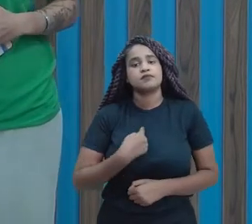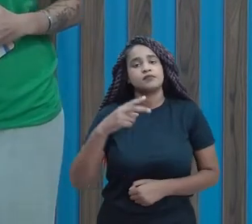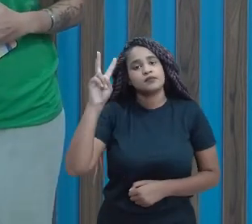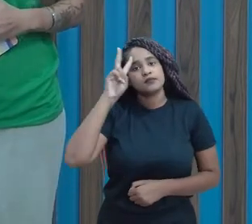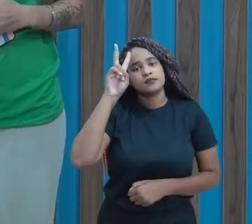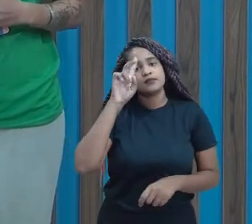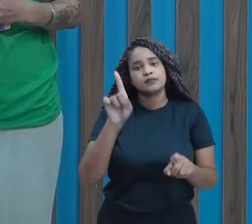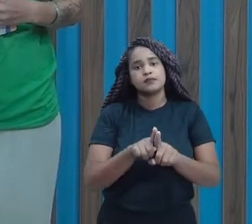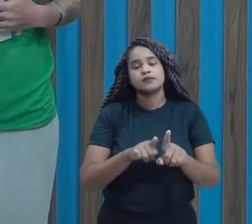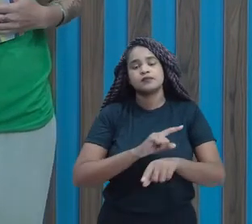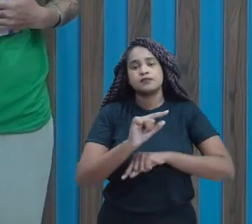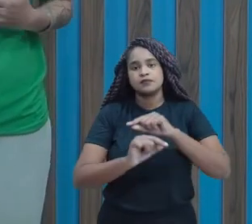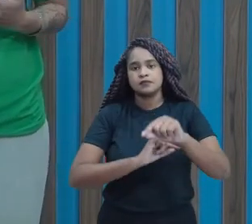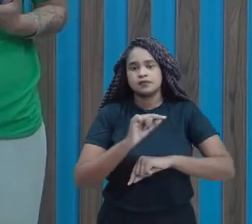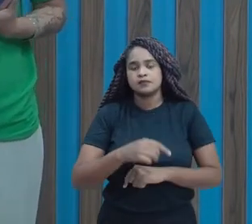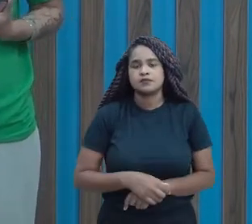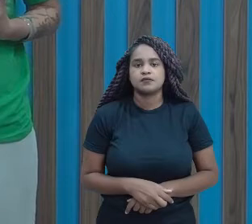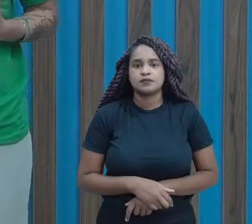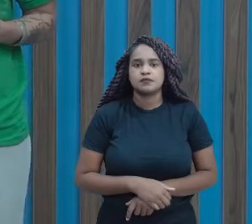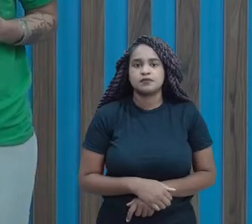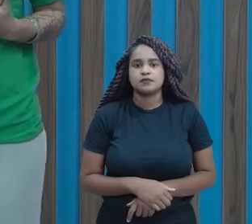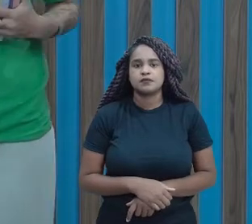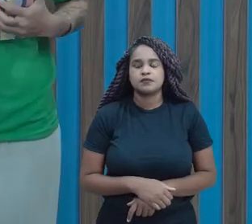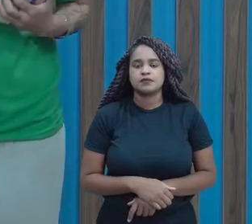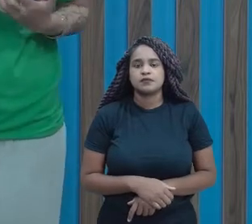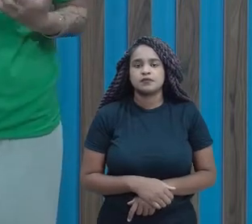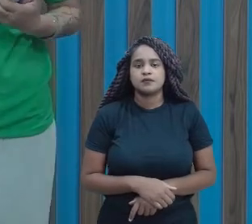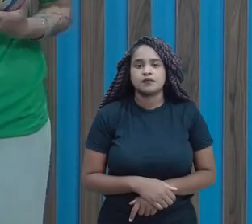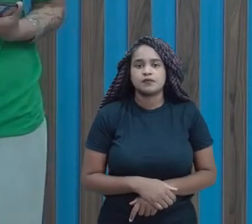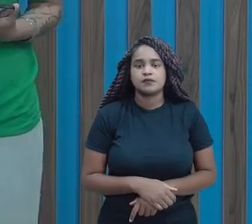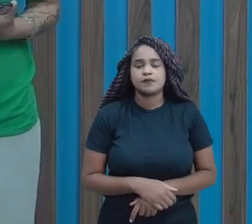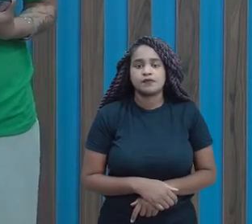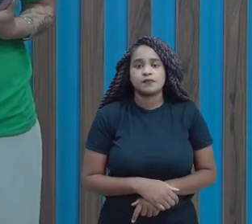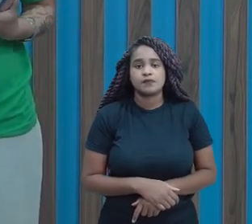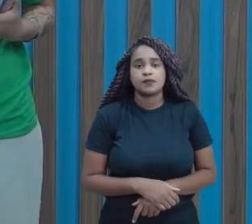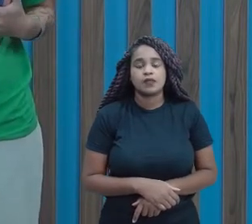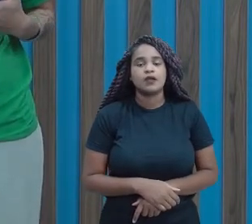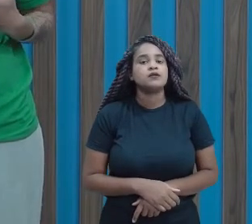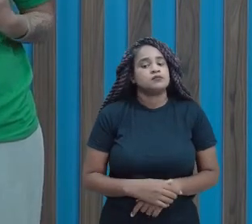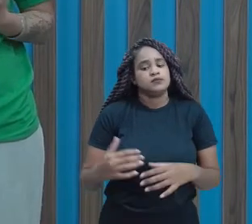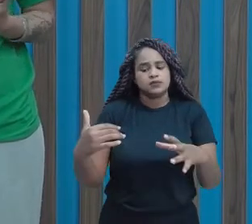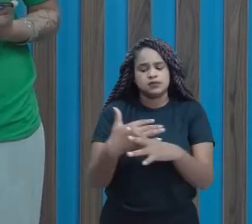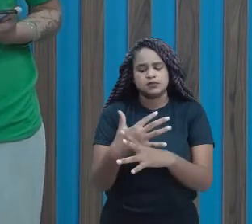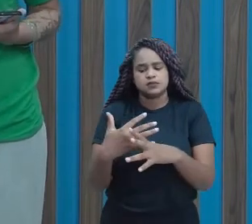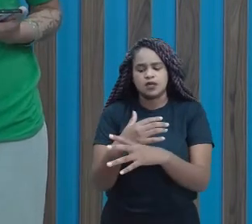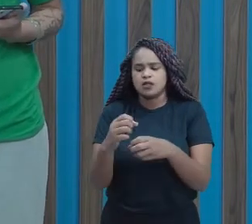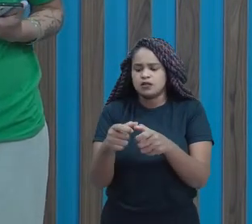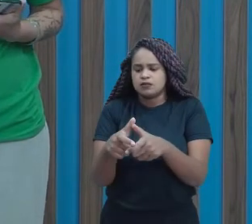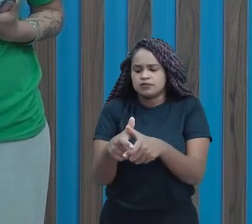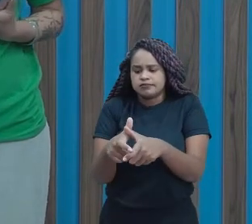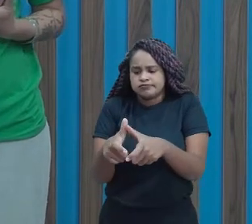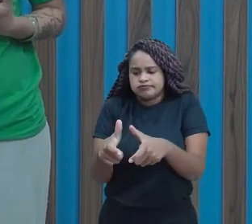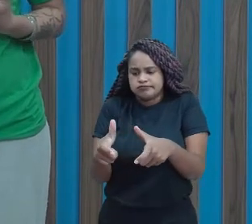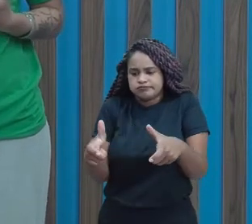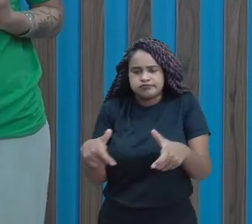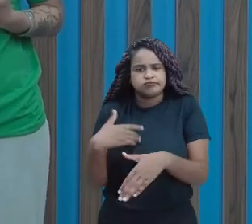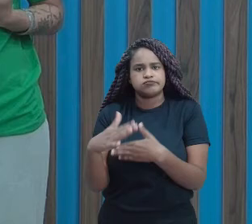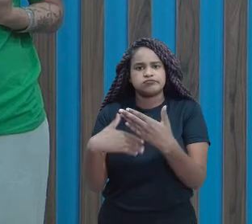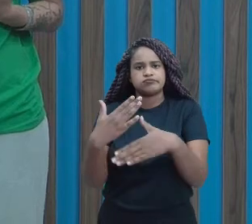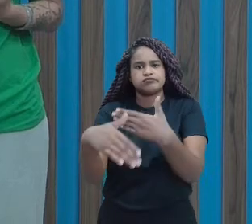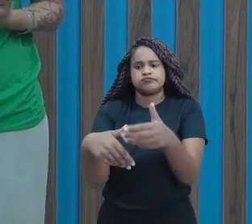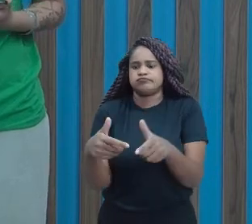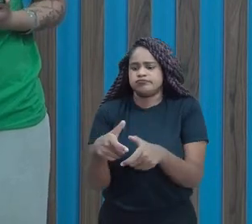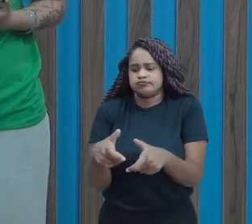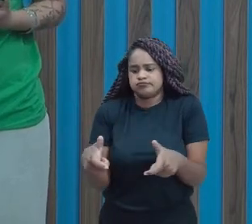que essa questão, né, quando a gente traz esse avanço das cidades, né, esse crescimento desordenado, a gente